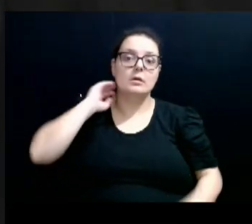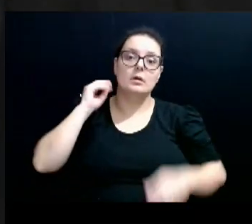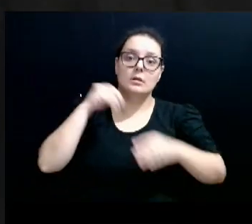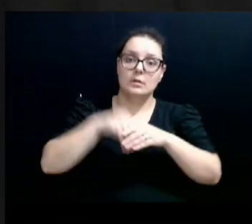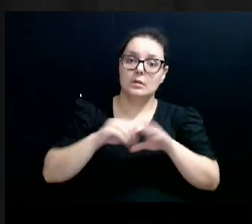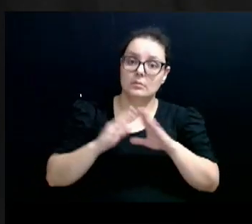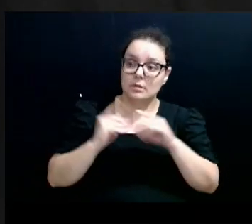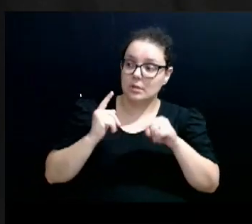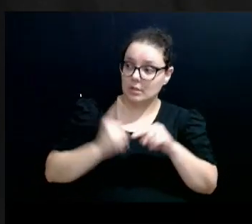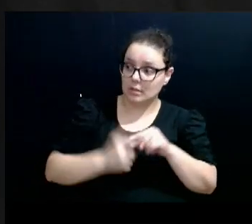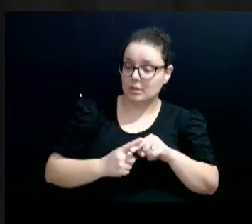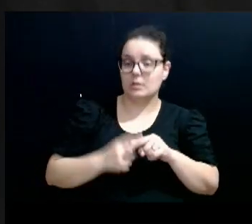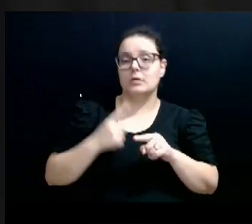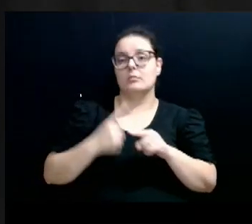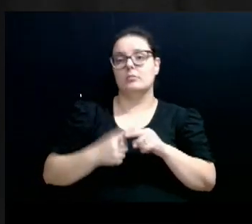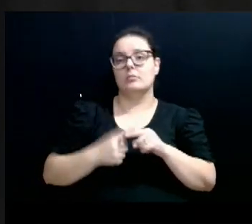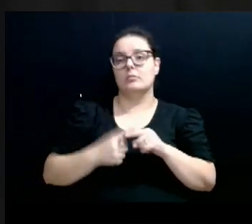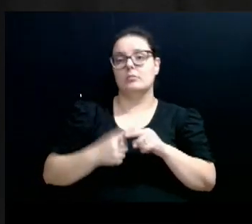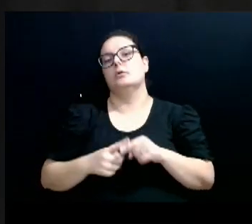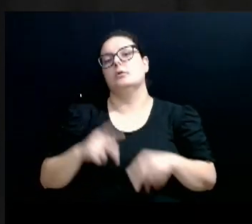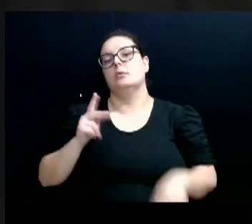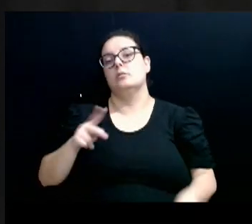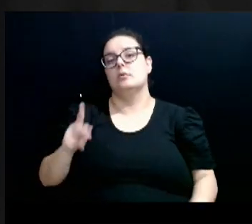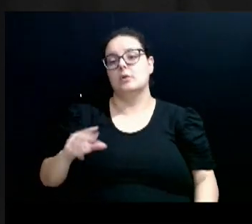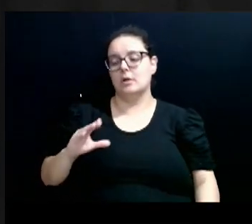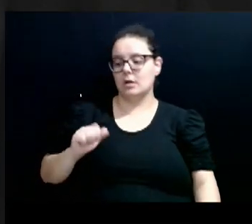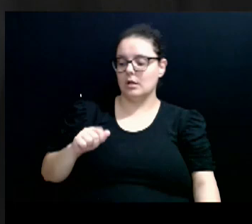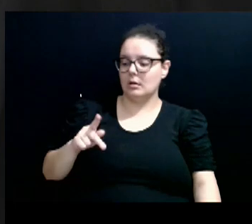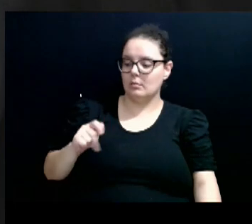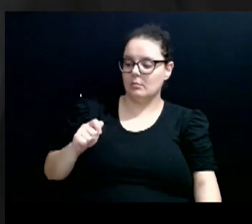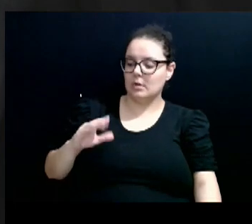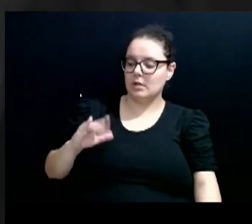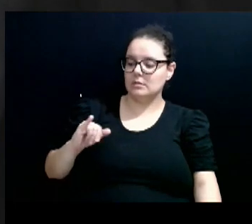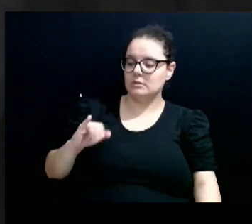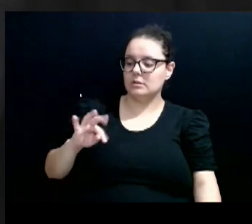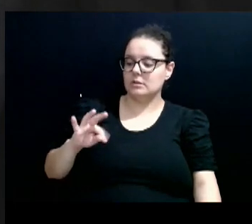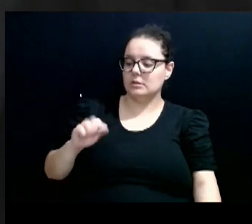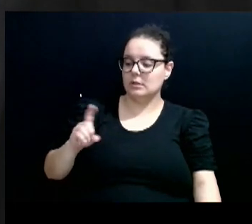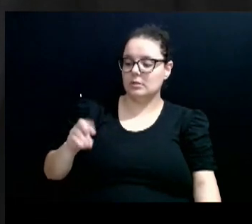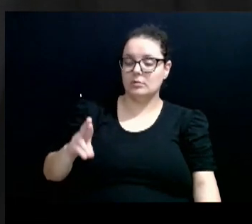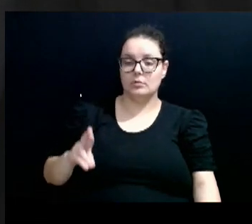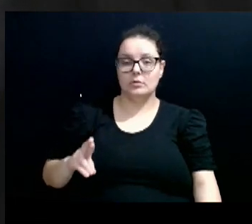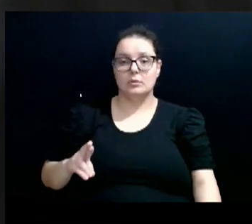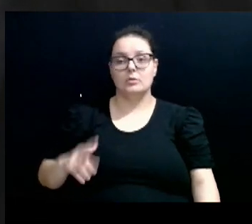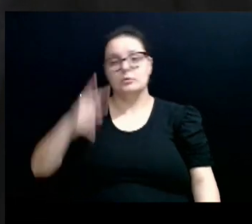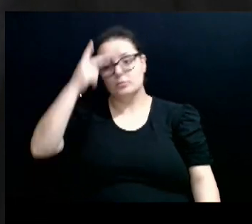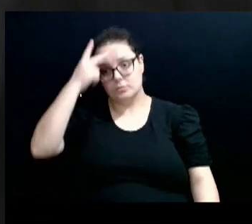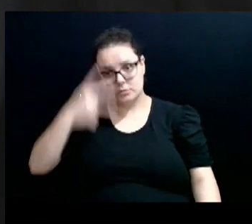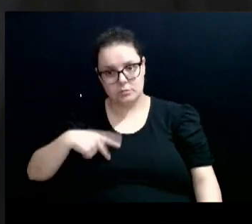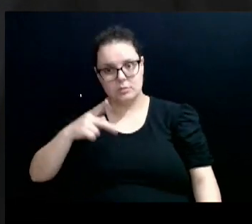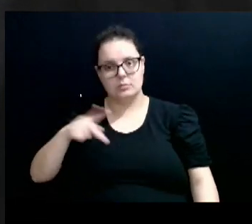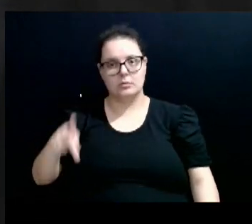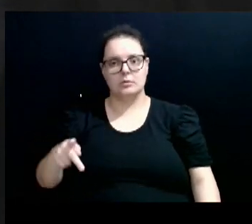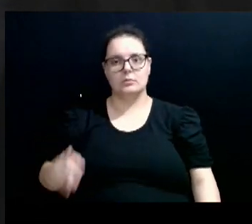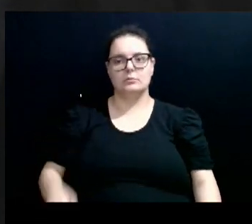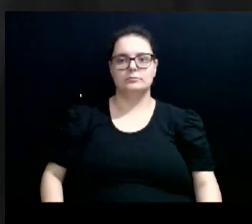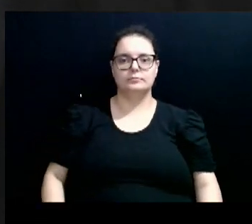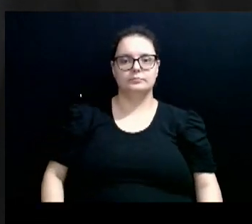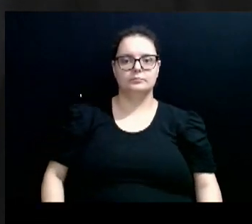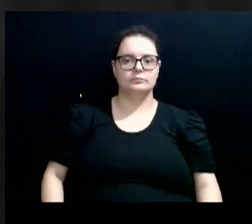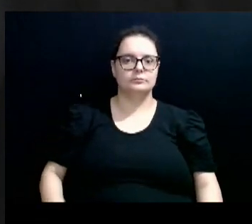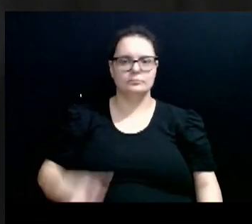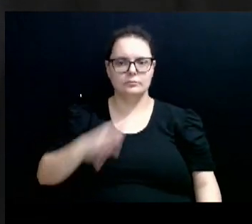professor capacitador de professores. Então, os professores que levavam... Eu nem conhecia todos os bairros,